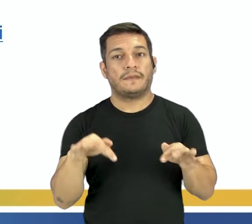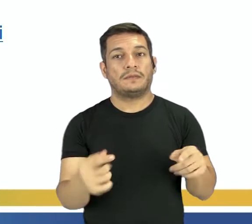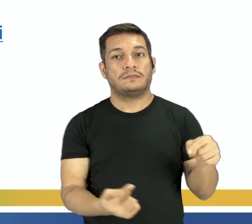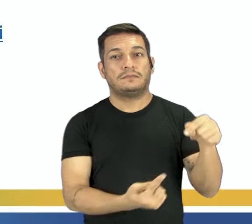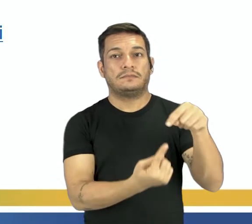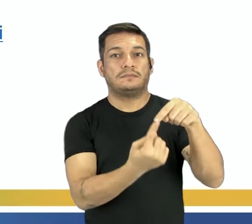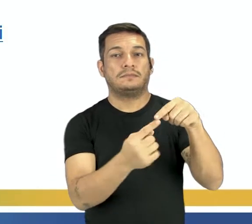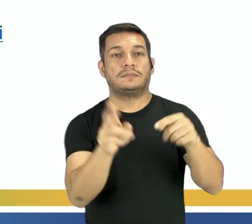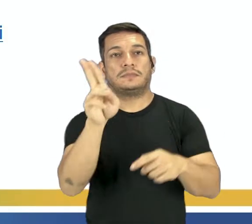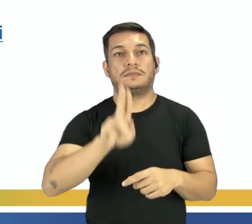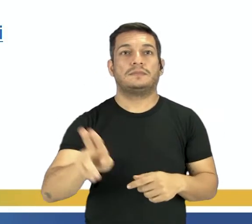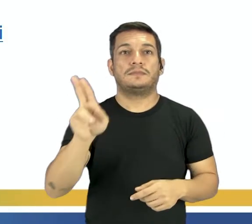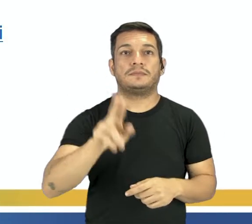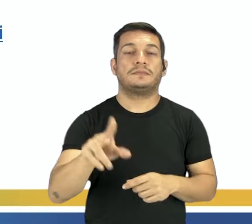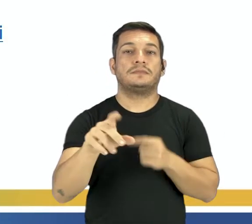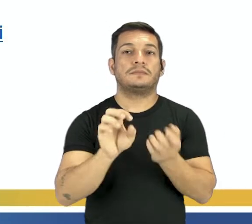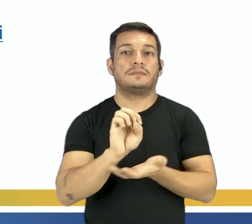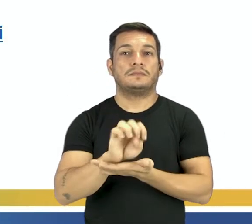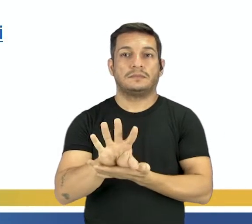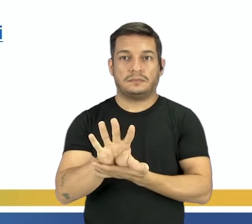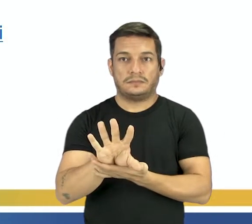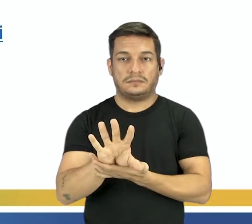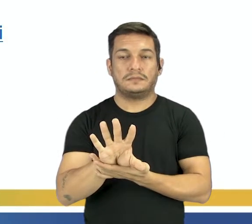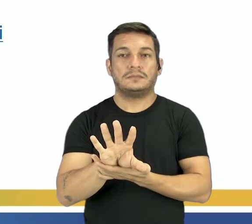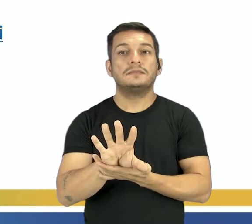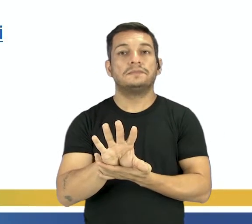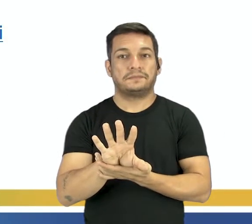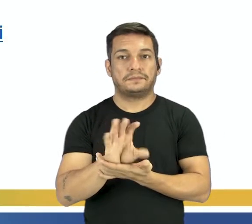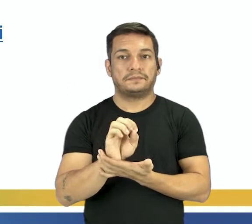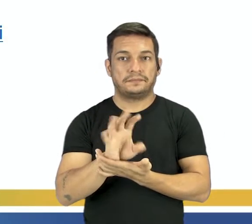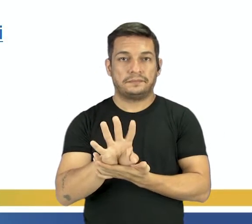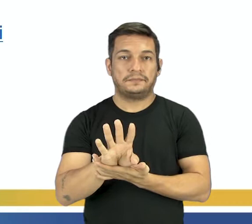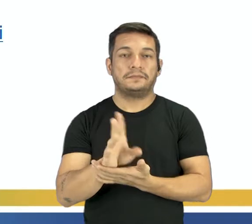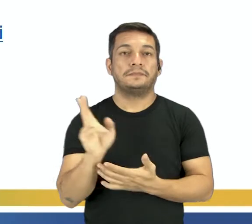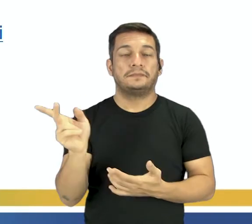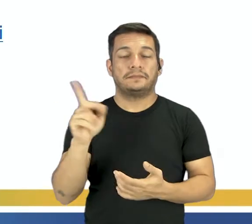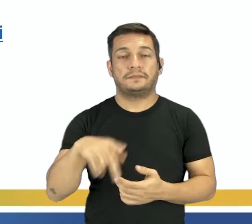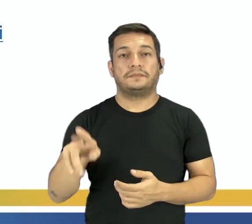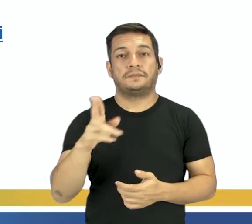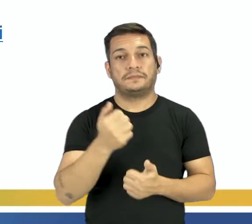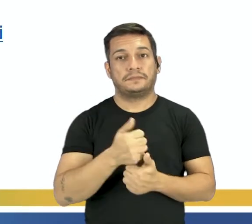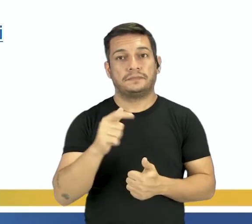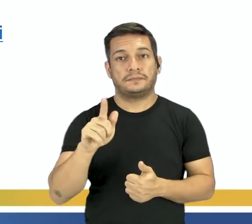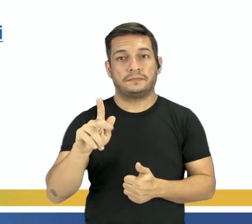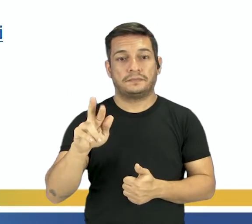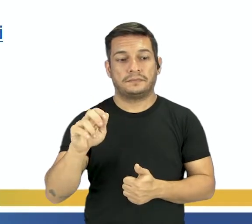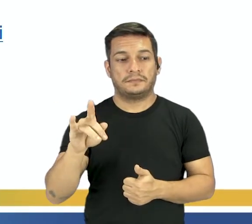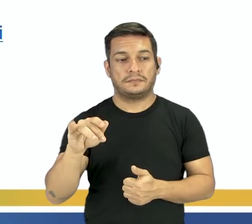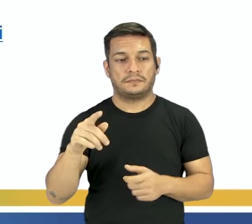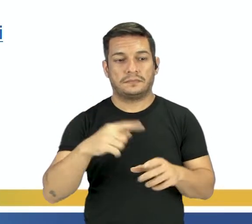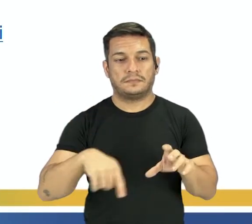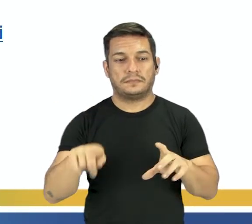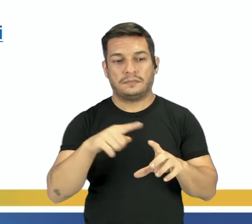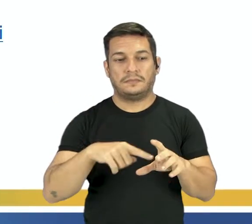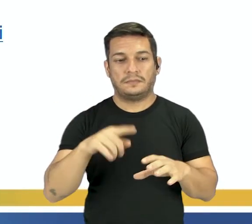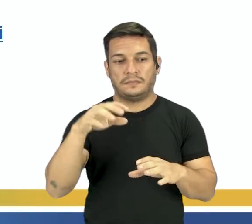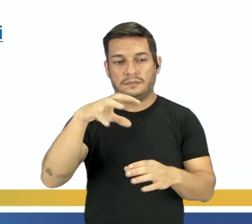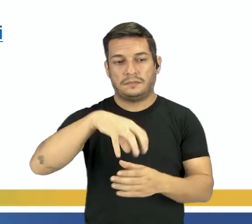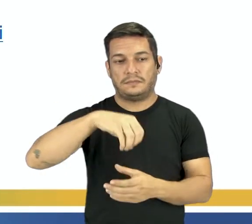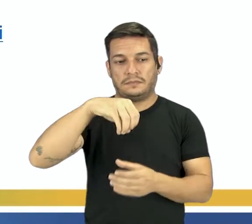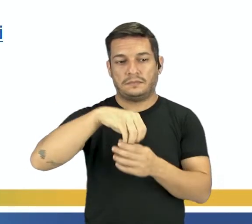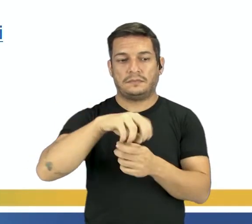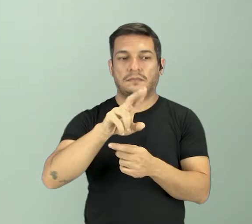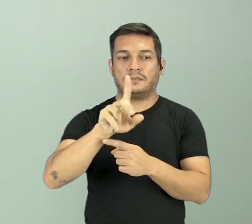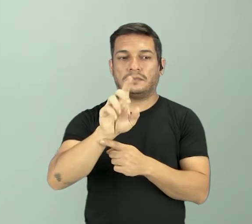a utilização, que é acender o farol da bicicleta. Então, no lugar de utilizar geradores ou transformadores, como